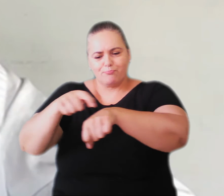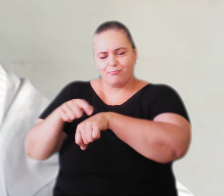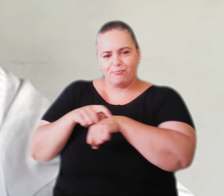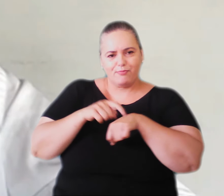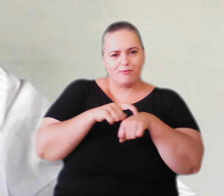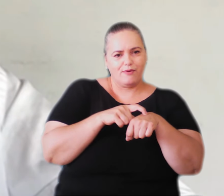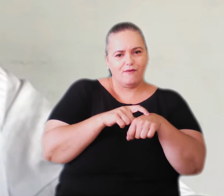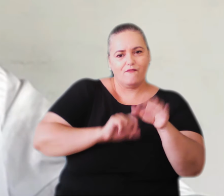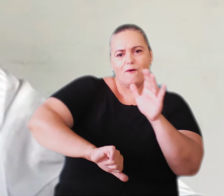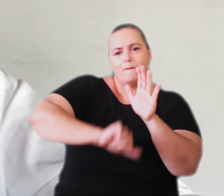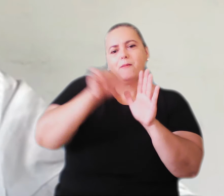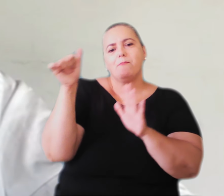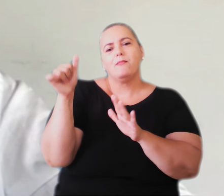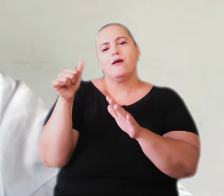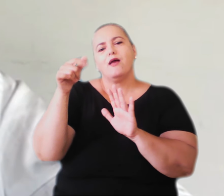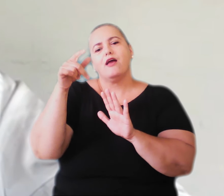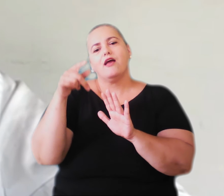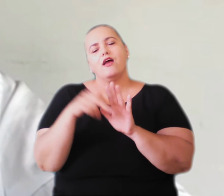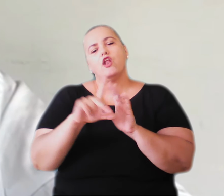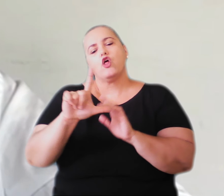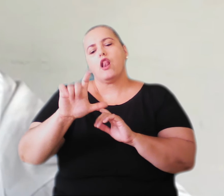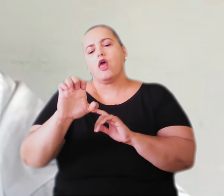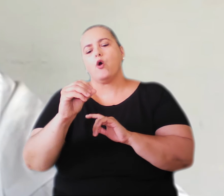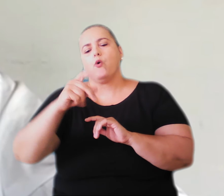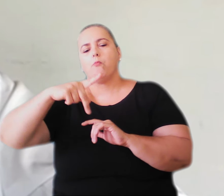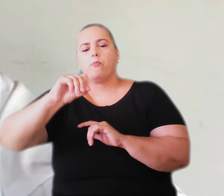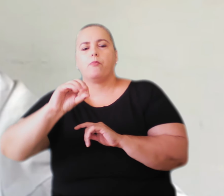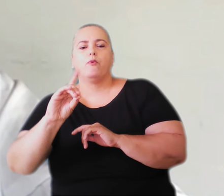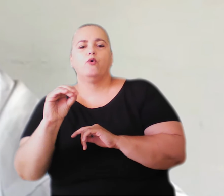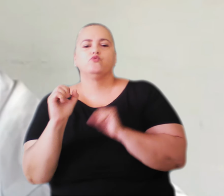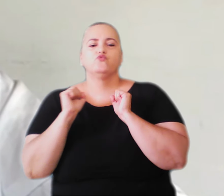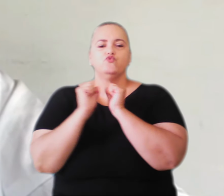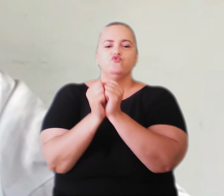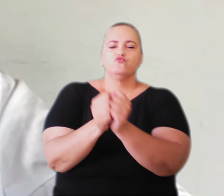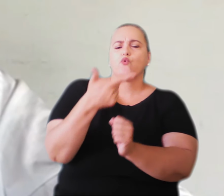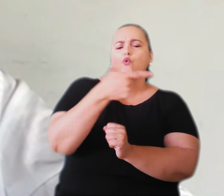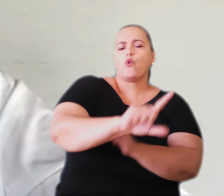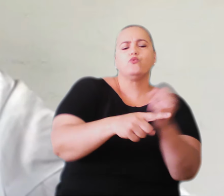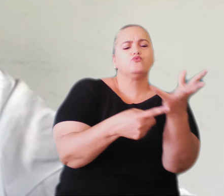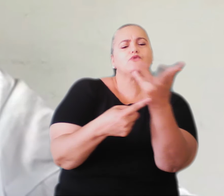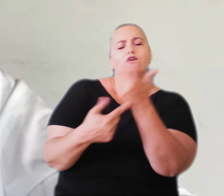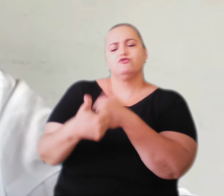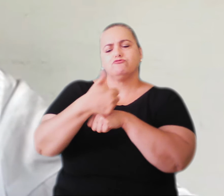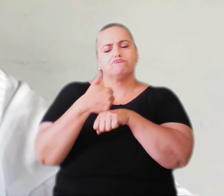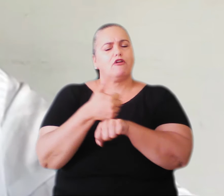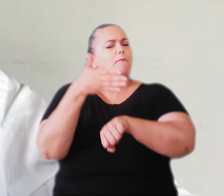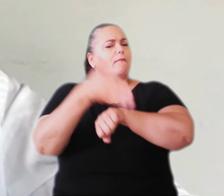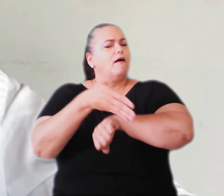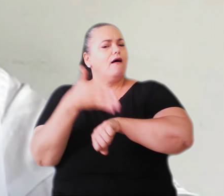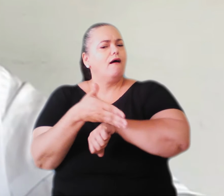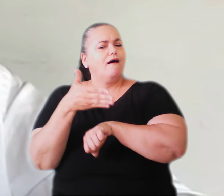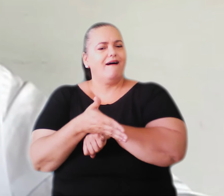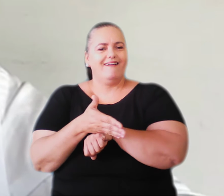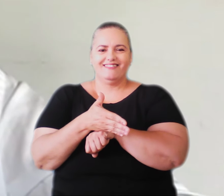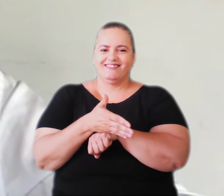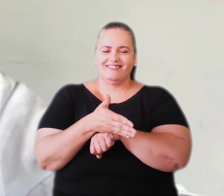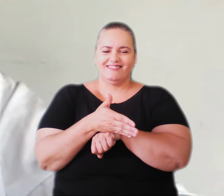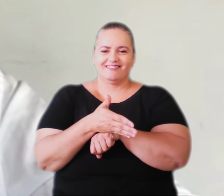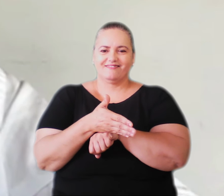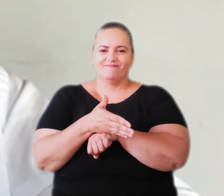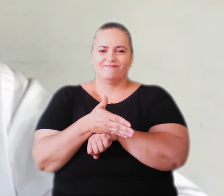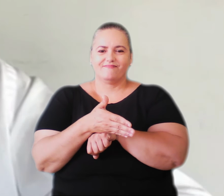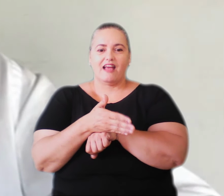foi a primeira edição que o Leopoldo participou conosco. Isso aí. E outros artistas participaram lá e que volta e meia eles largam